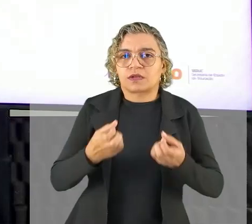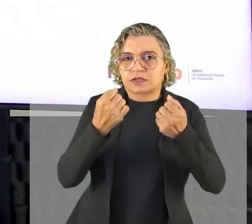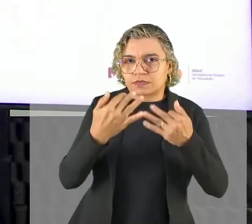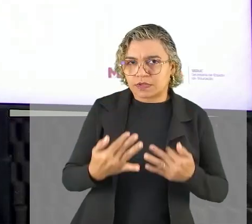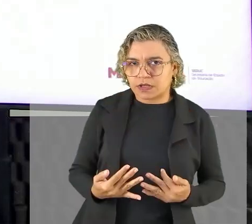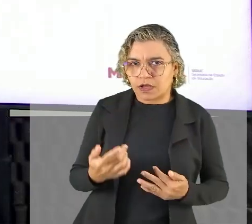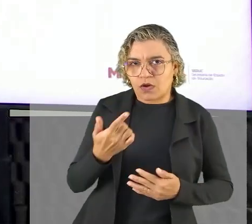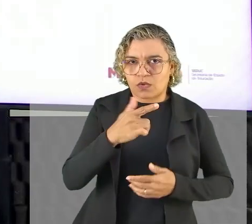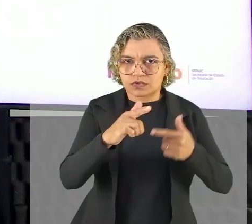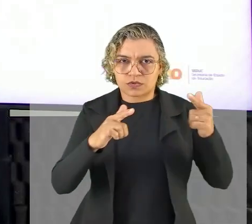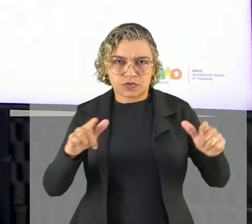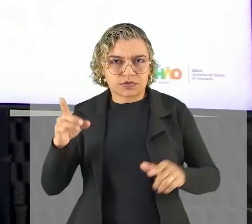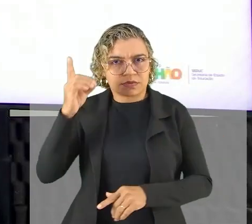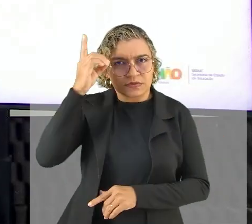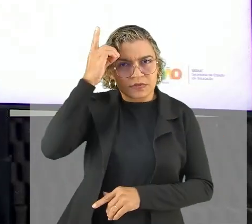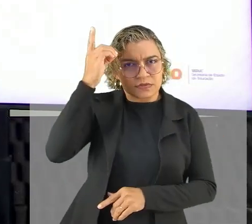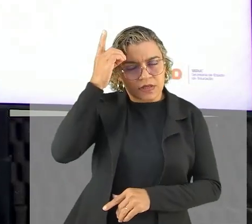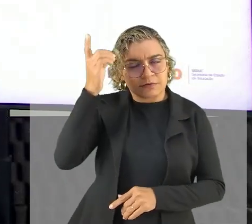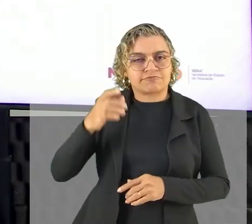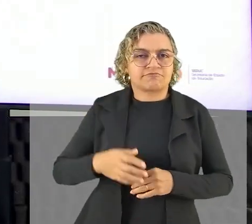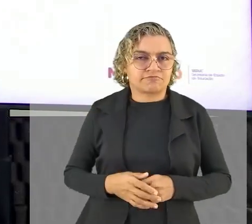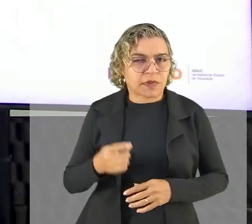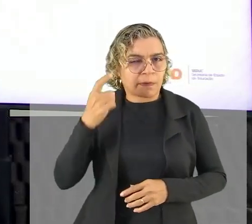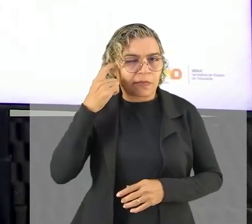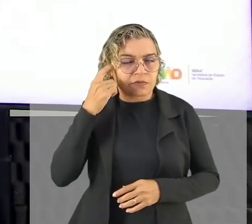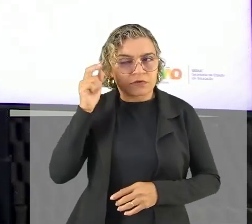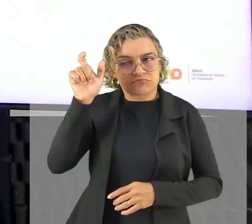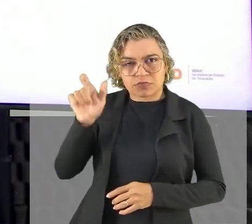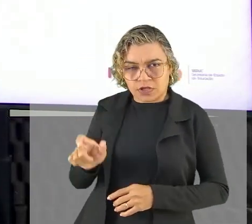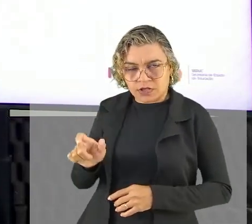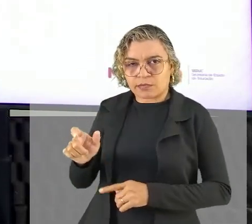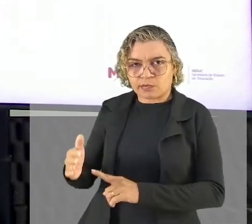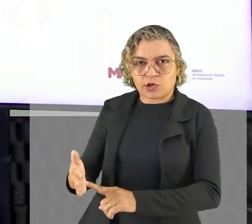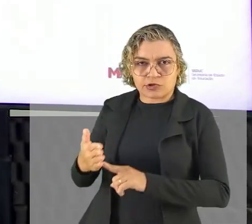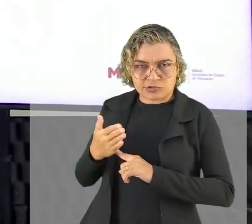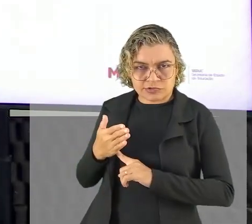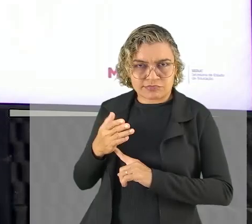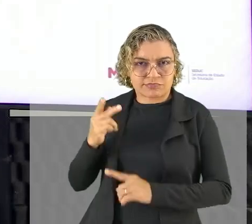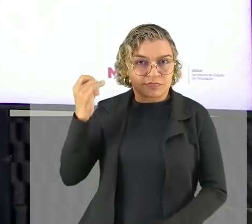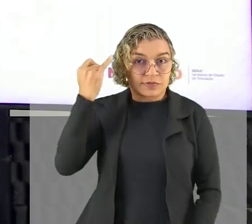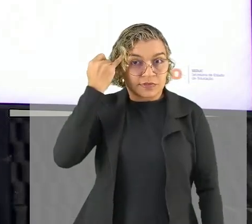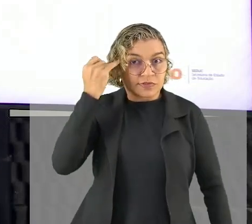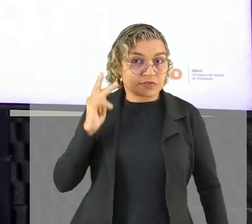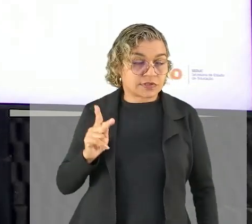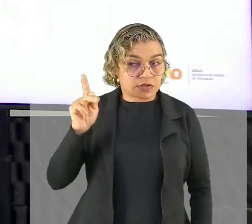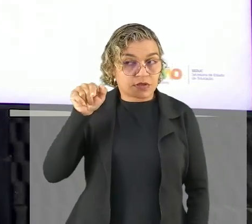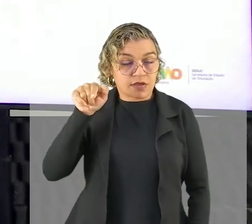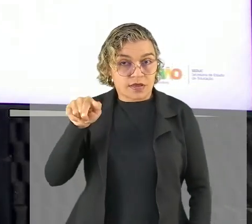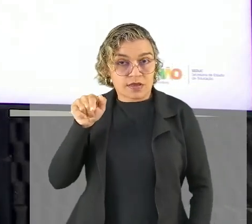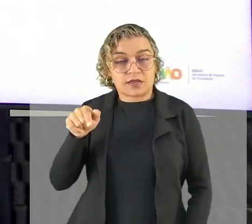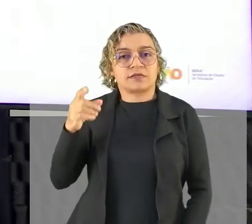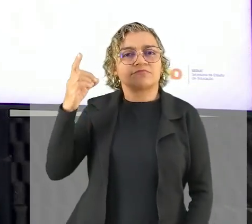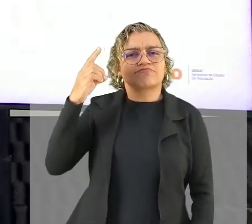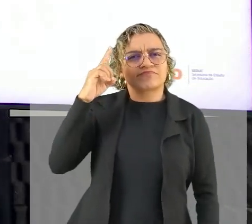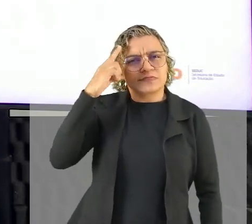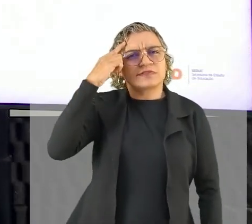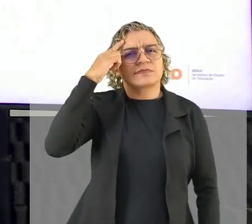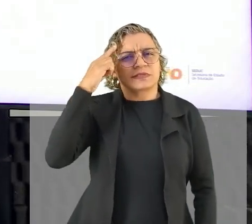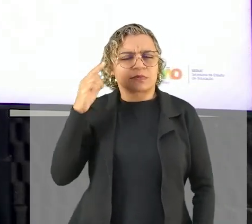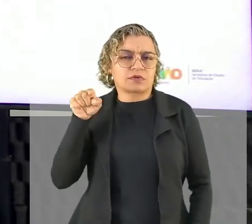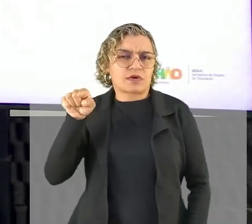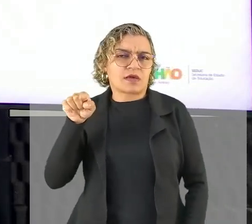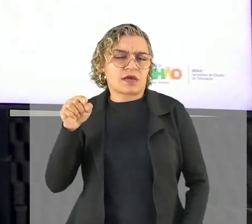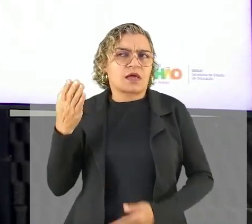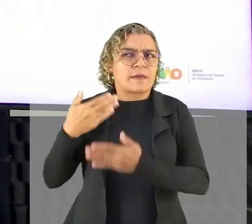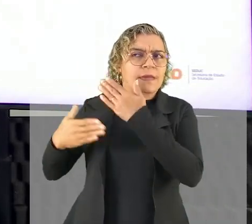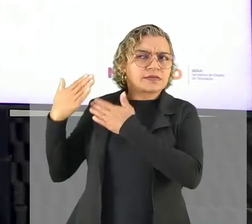algumas outras ideias, que esse grande pensador ele vai trazer para a gente, né? Algumas ideias que ele vai tratar lá no século XVIII